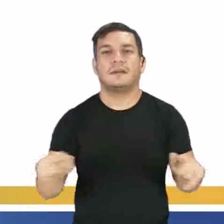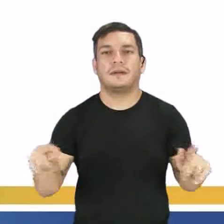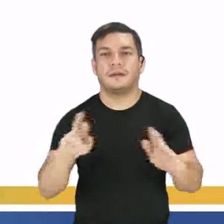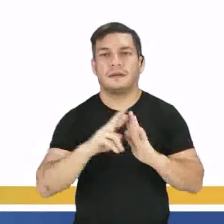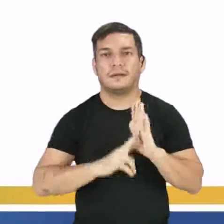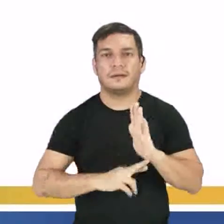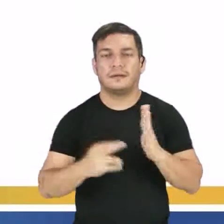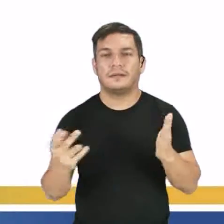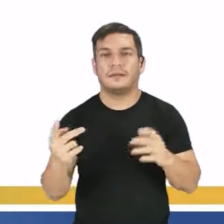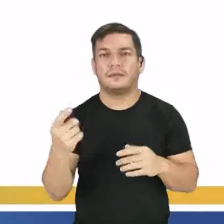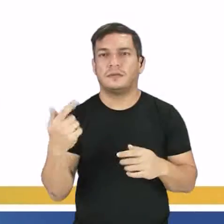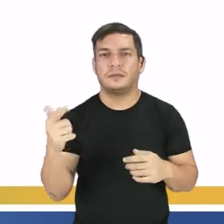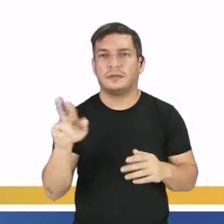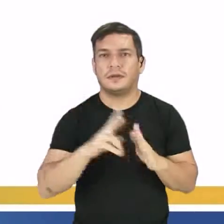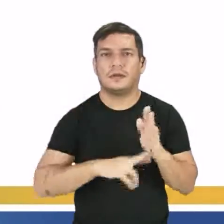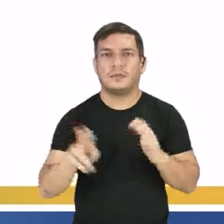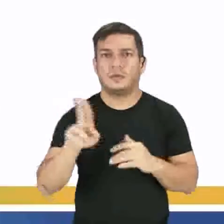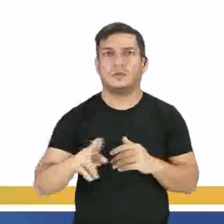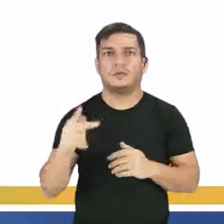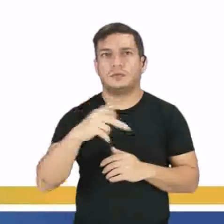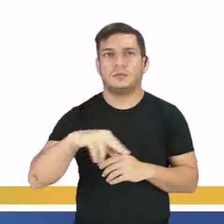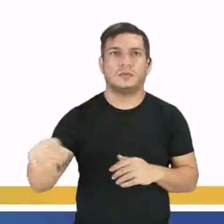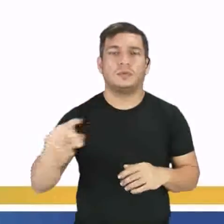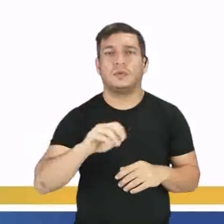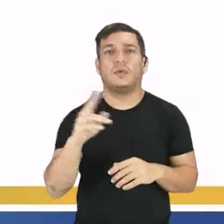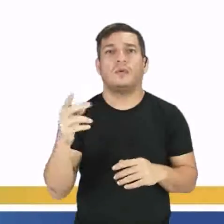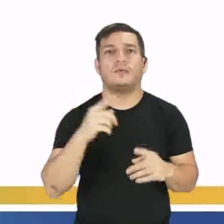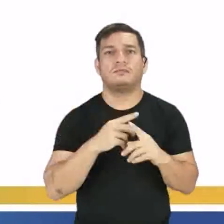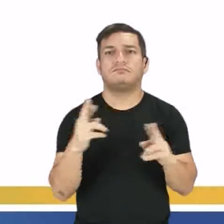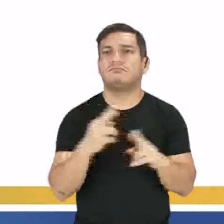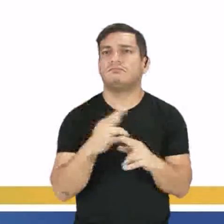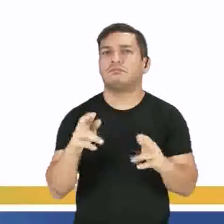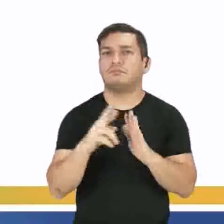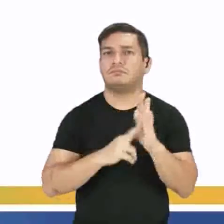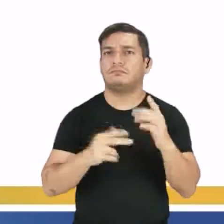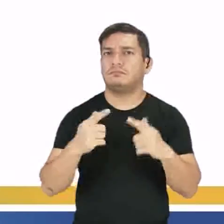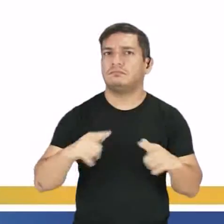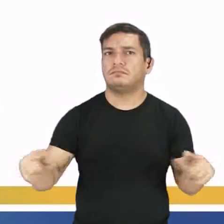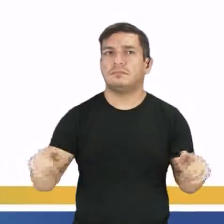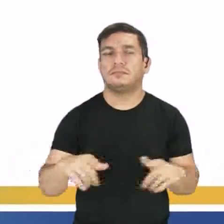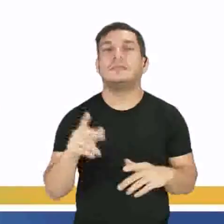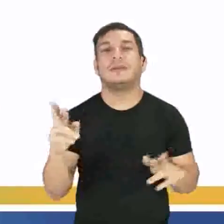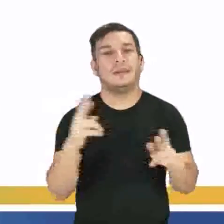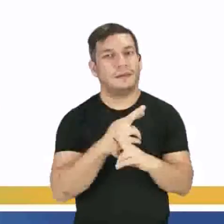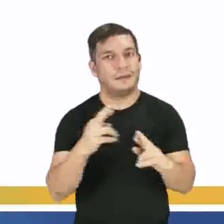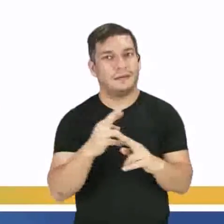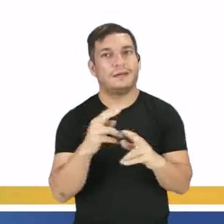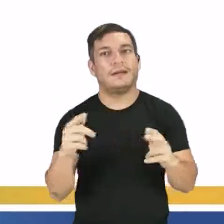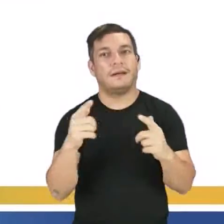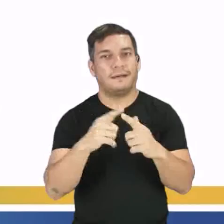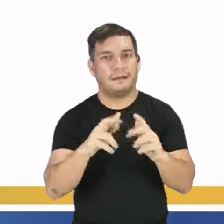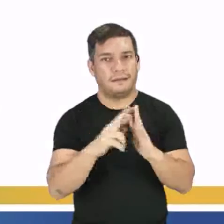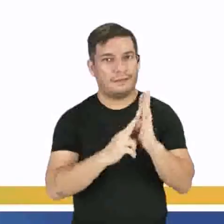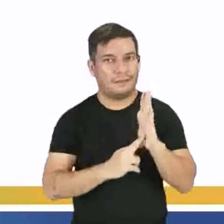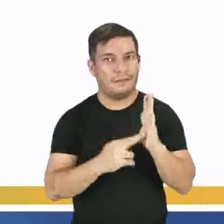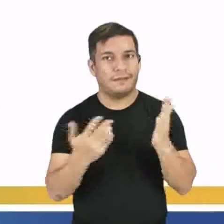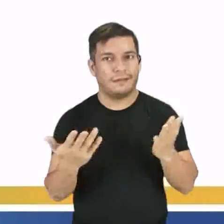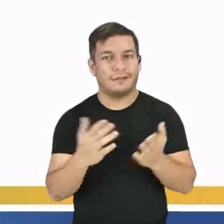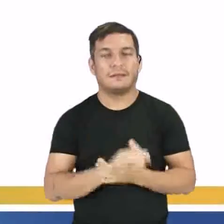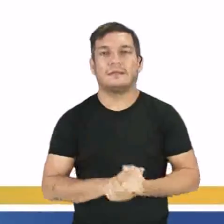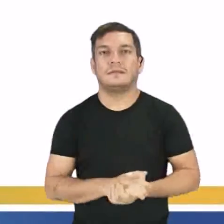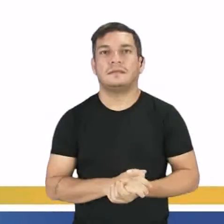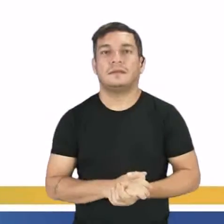há regras para o uso de pronomes, ou relativizam essa regra gramatical? Eles relativizam essa regra, tá bom?